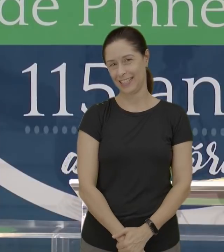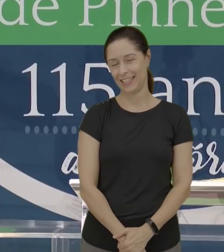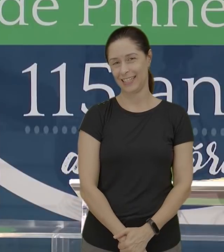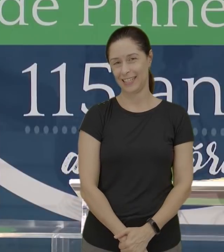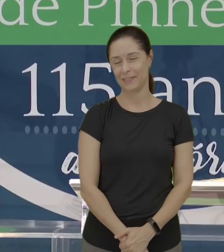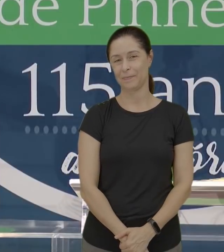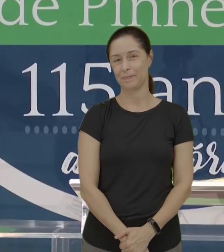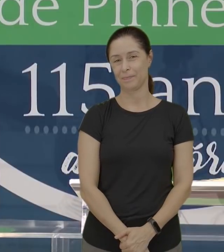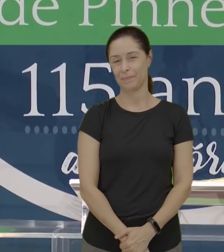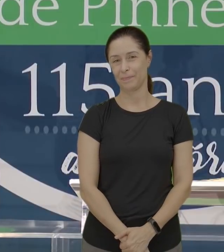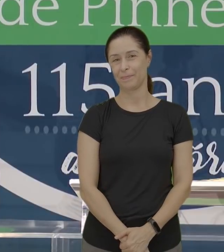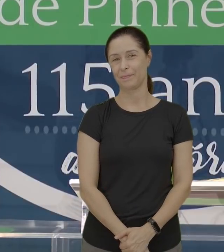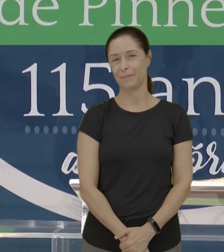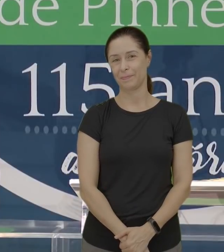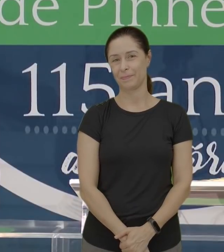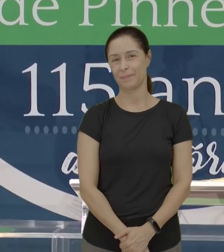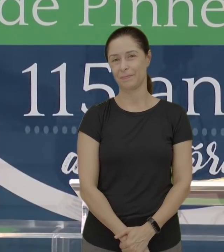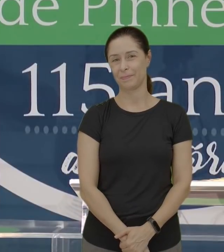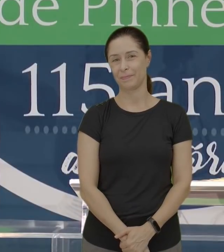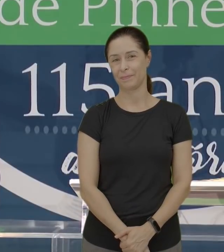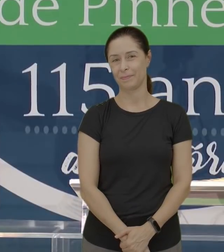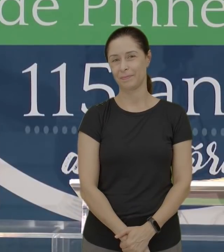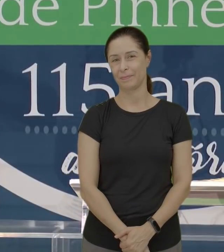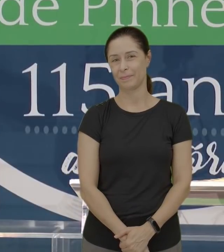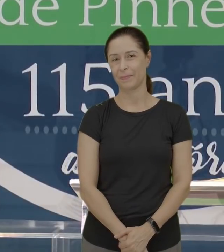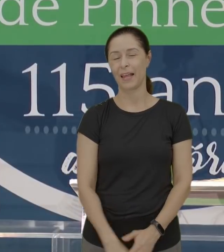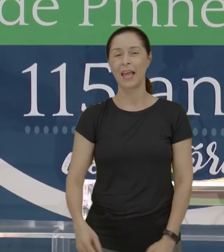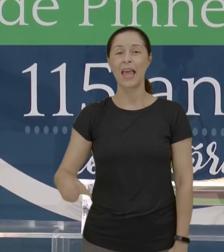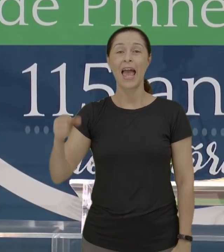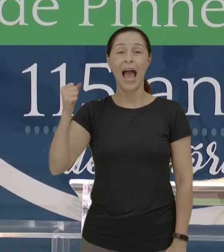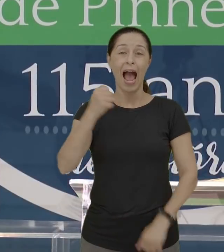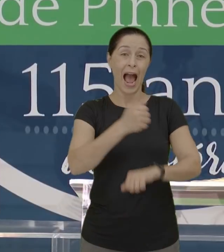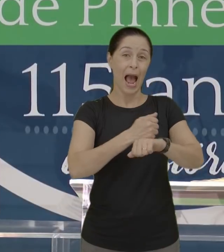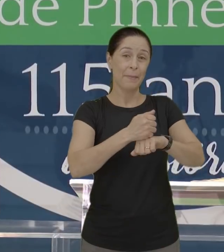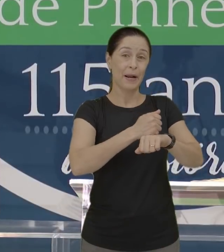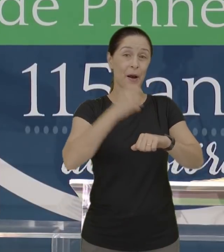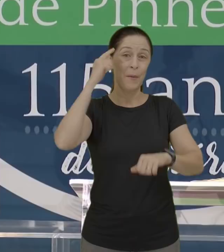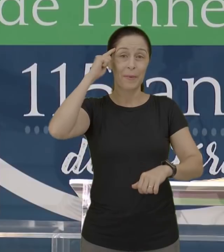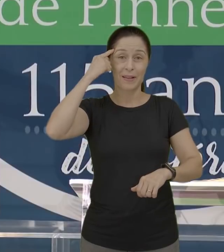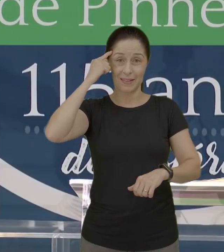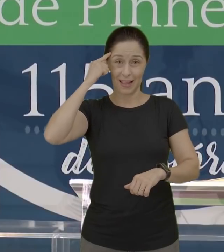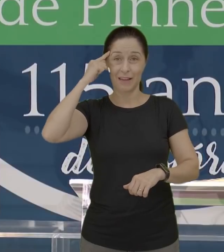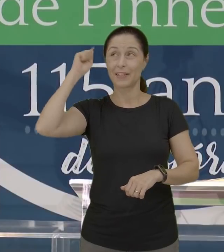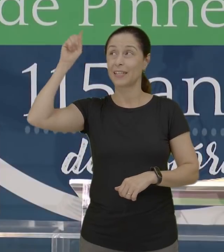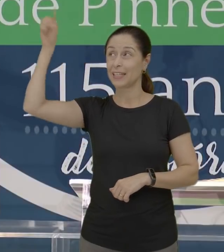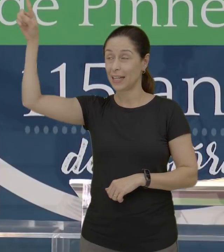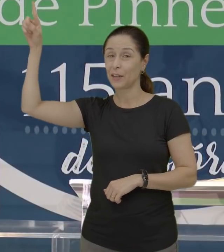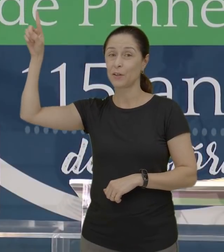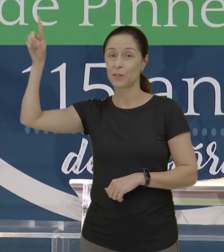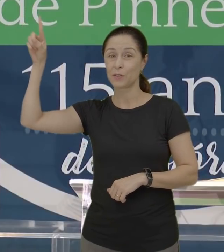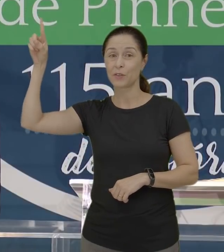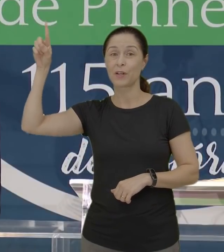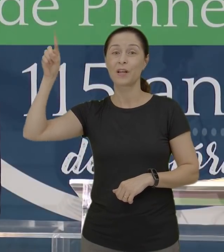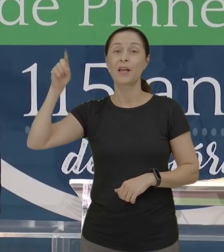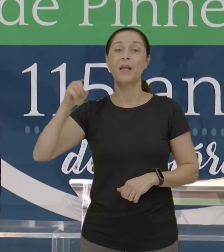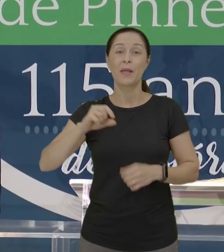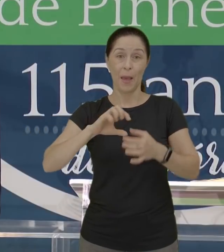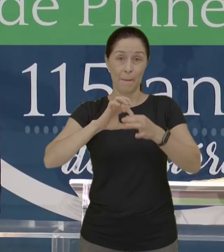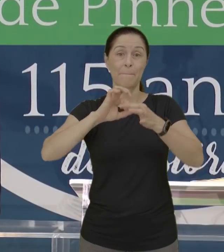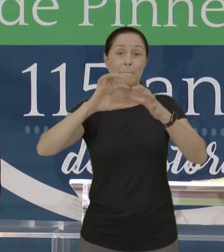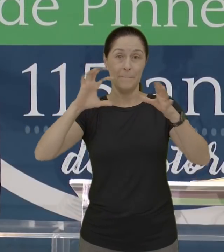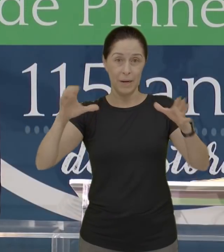ressuscitar o menino. Sabe o que significa isso? Na mente de Abraão, de fato, ele iria sacrificar o seu filho.